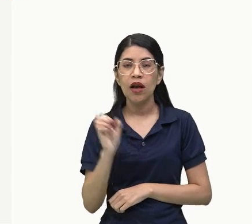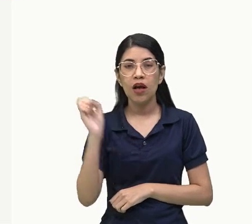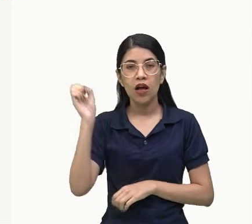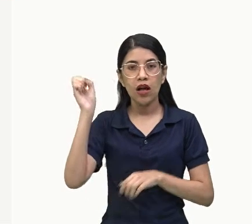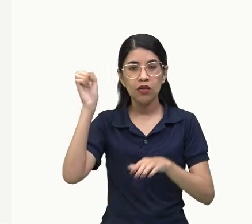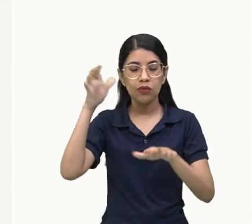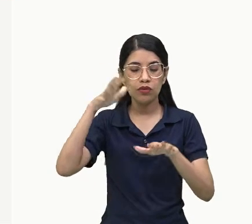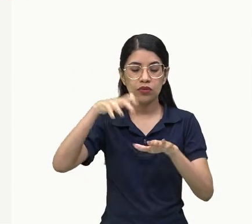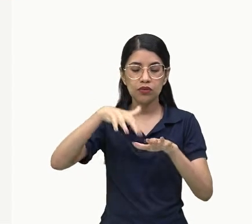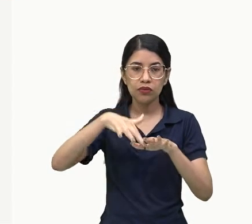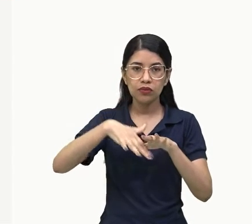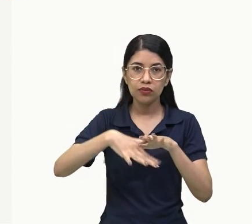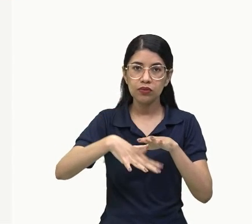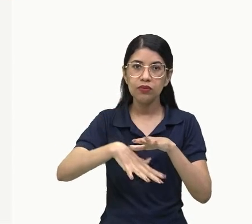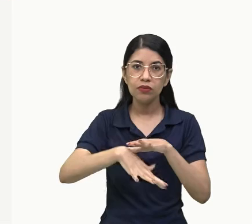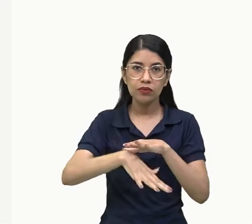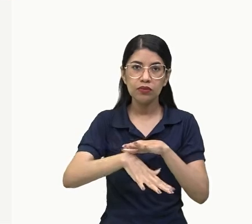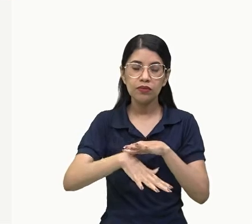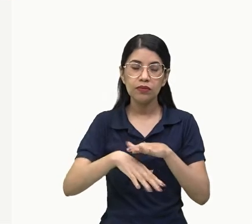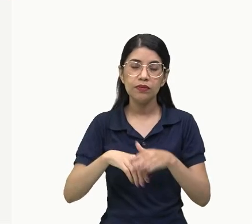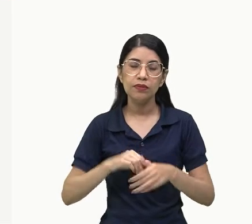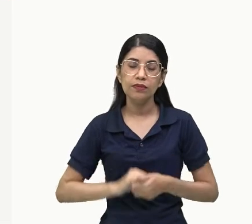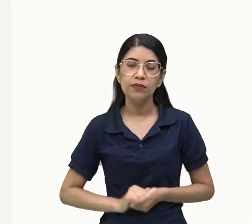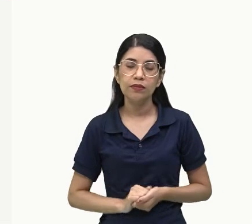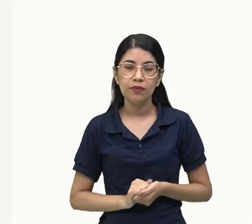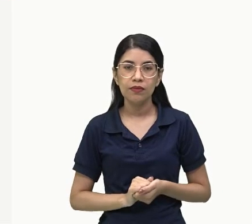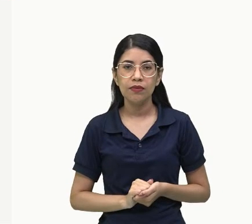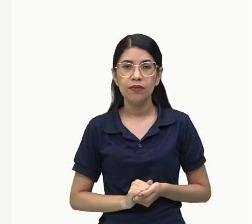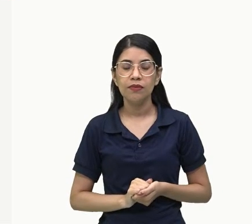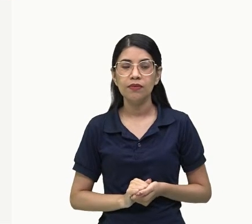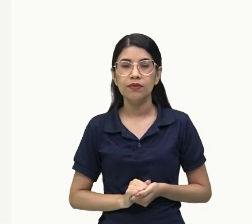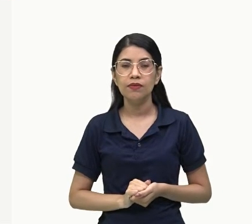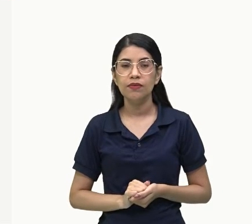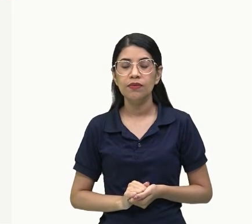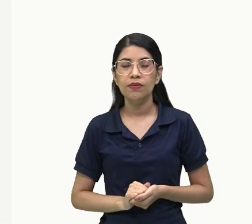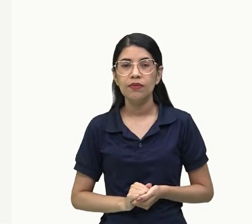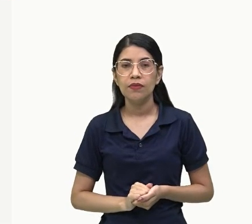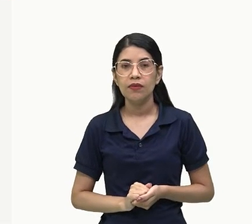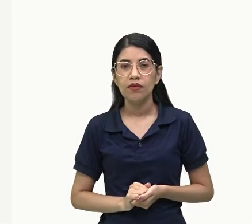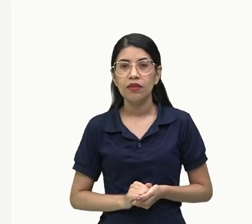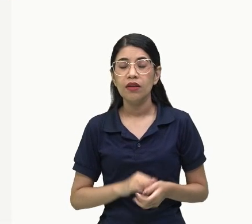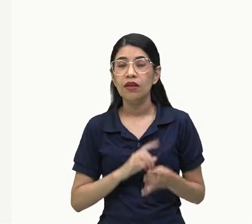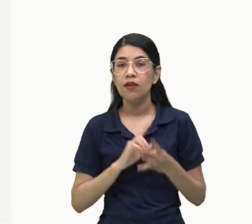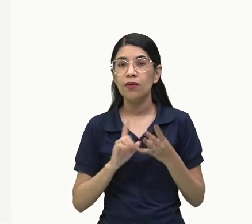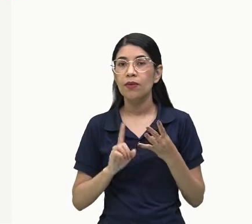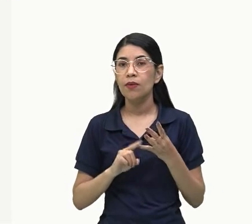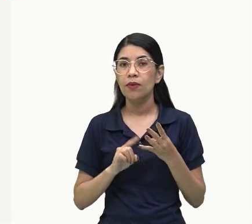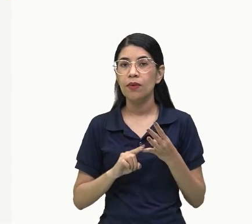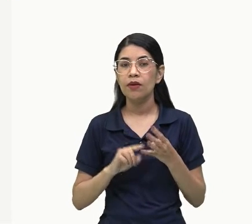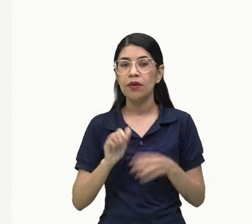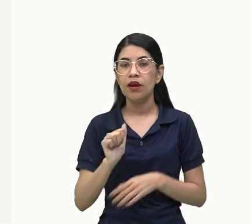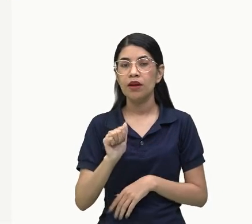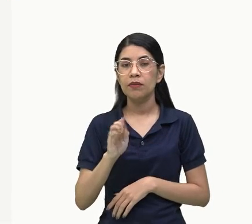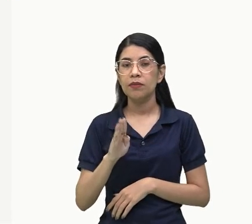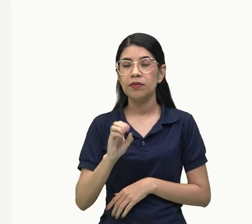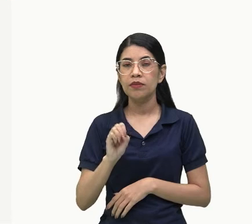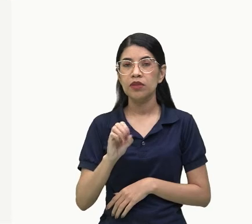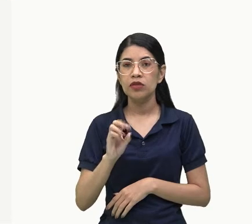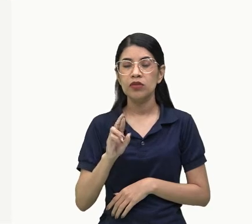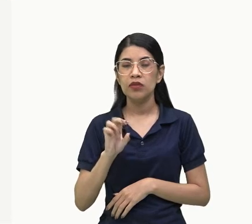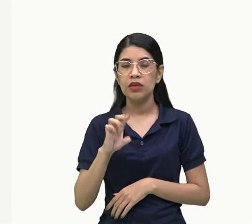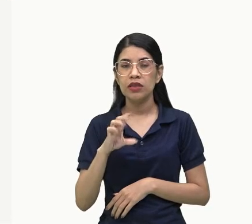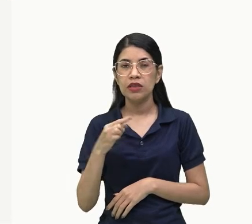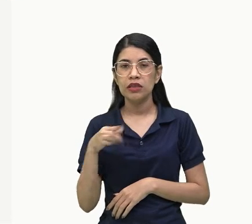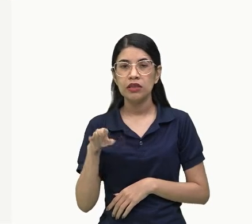atravessar obstáculos. Então eu tenho aí a refração. E tenho também a absorção, porque